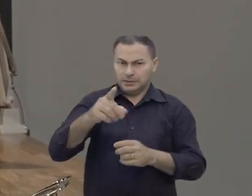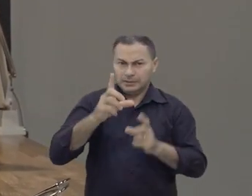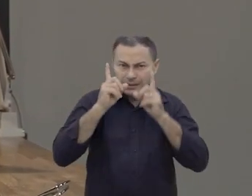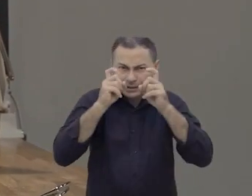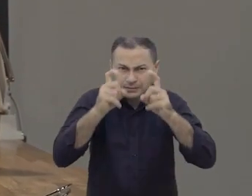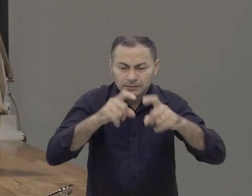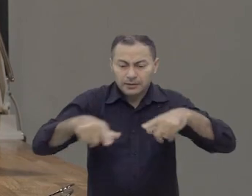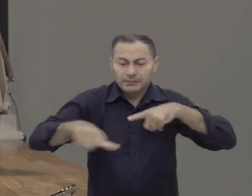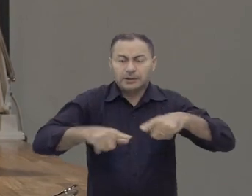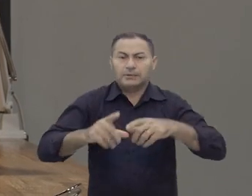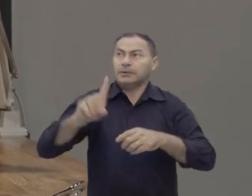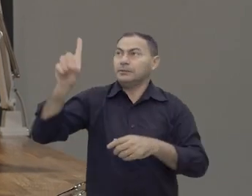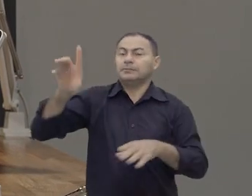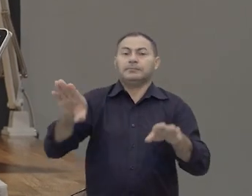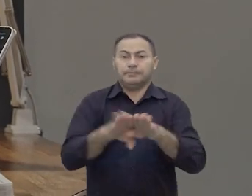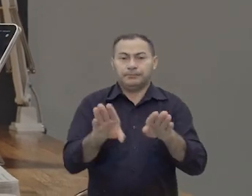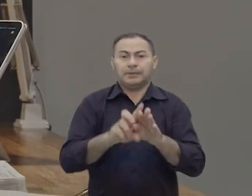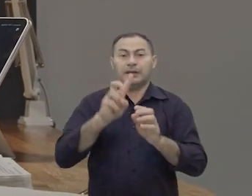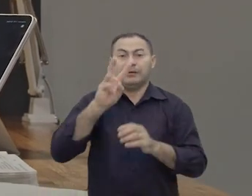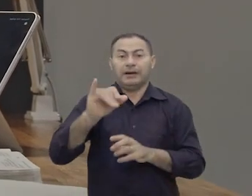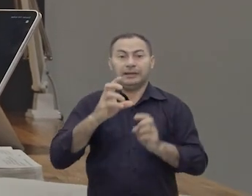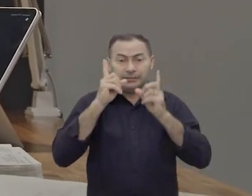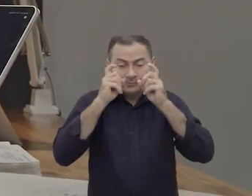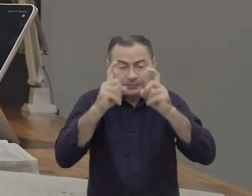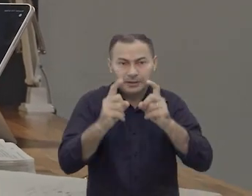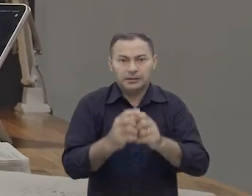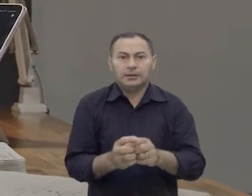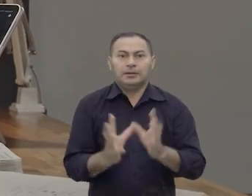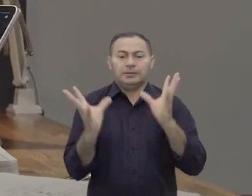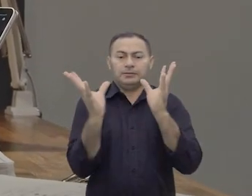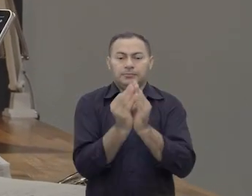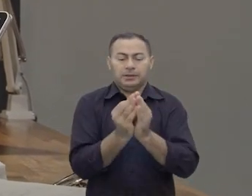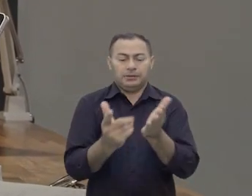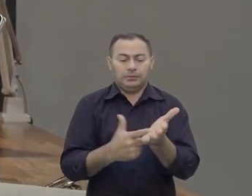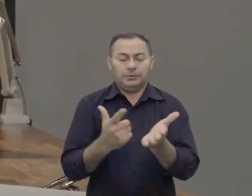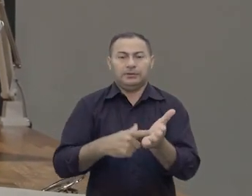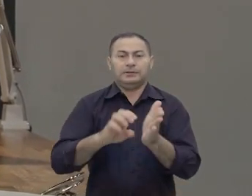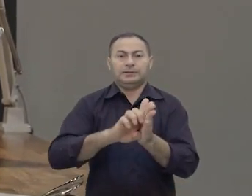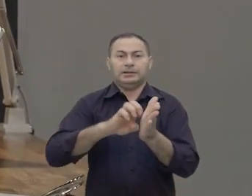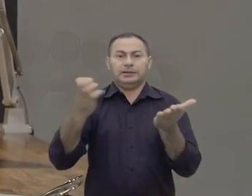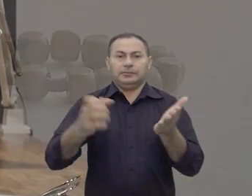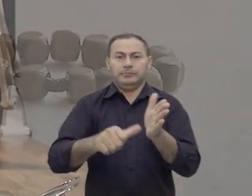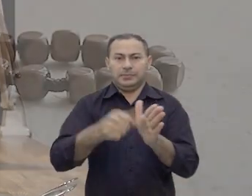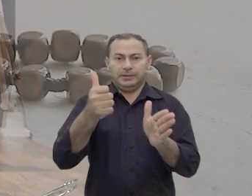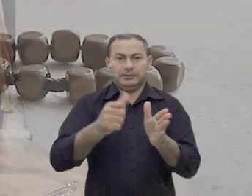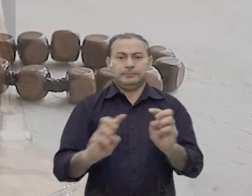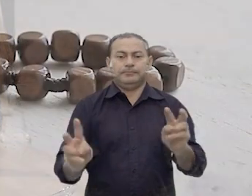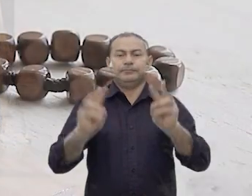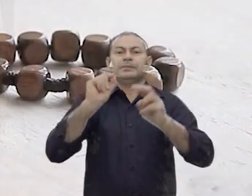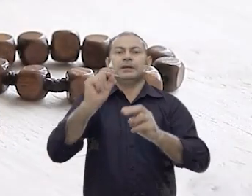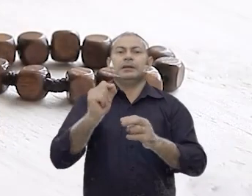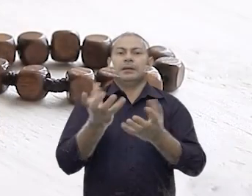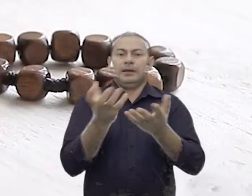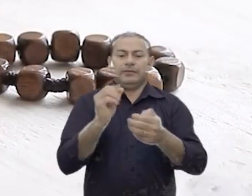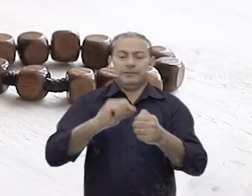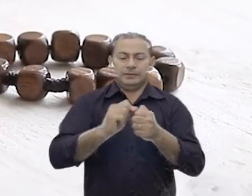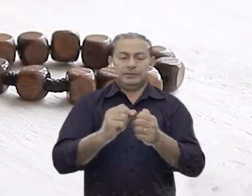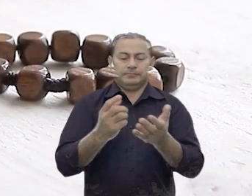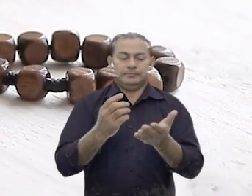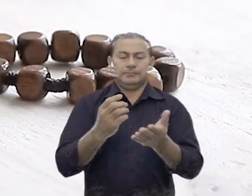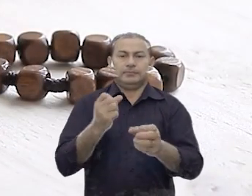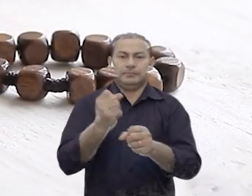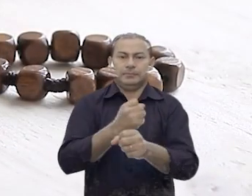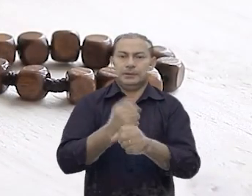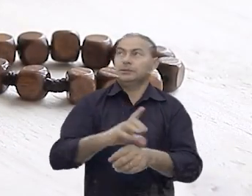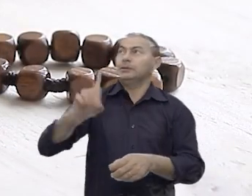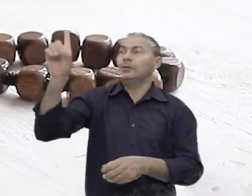Deus. Se você está interessado em trabalhar para Deus, também vai se interessar por esse resumo do livro de Esdras. O primeiro princípio para quem quer